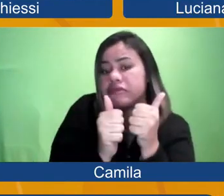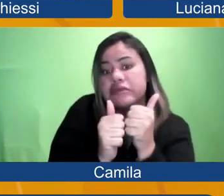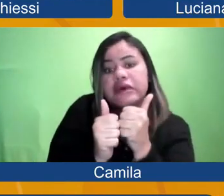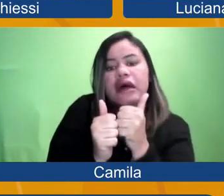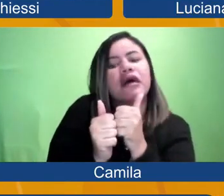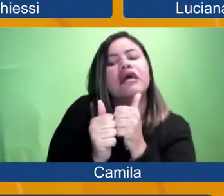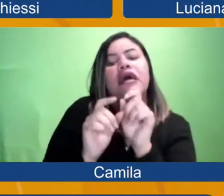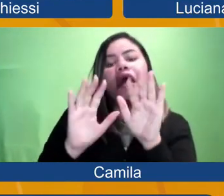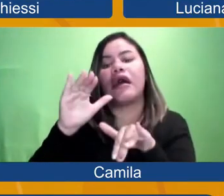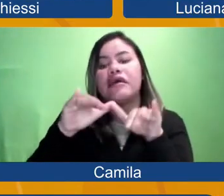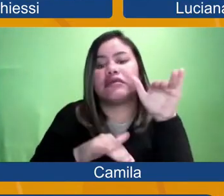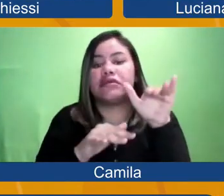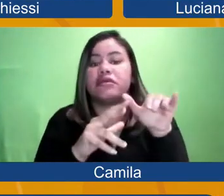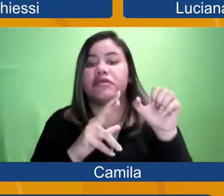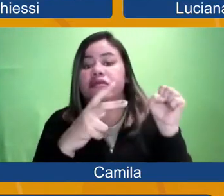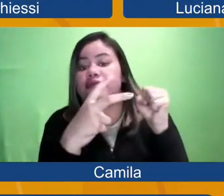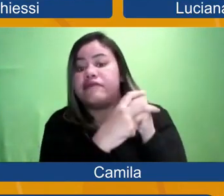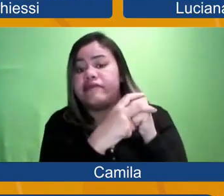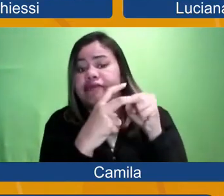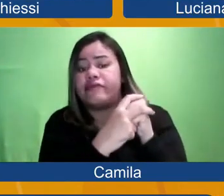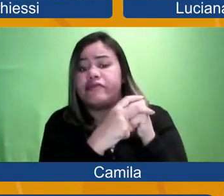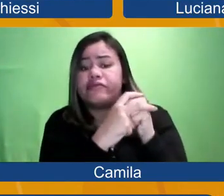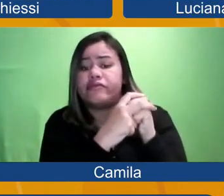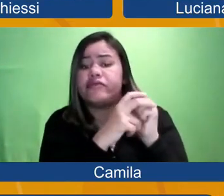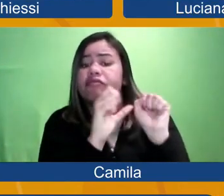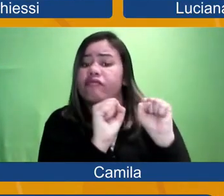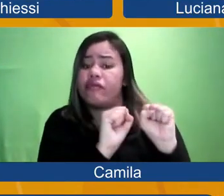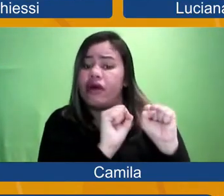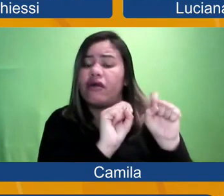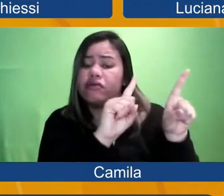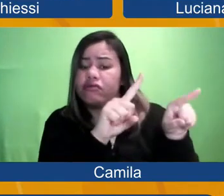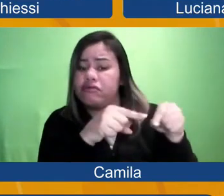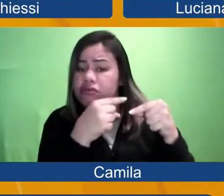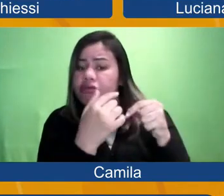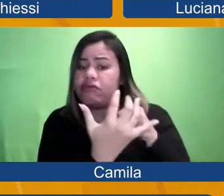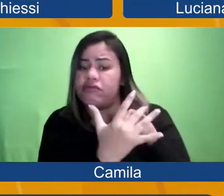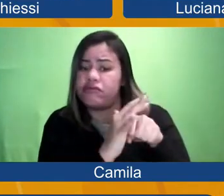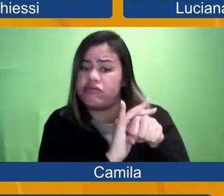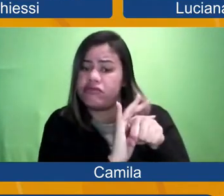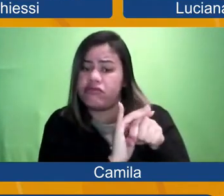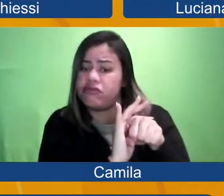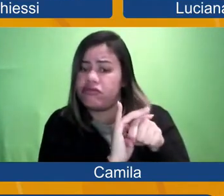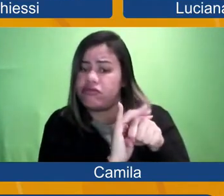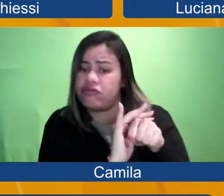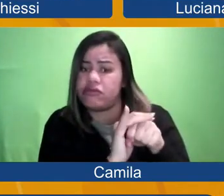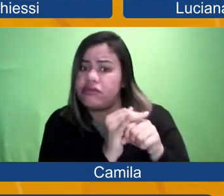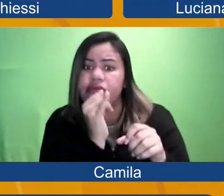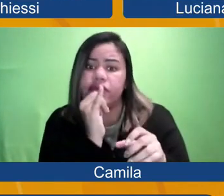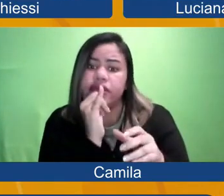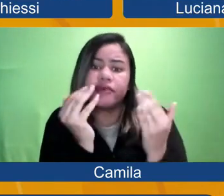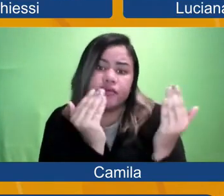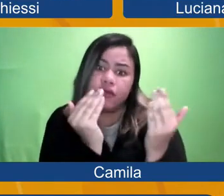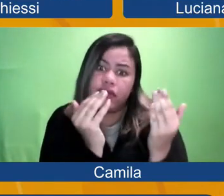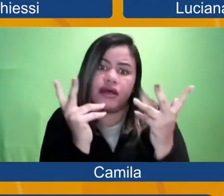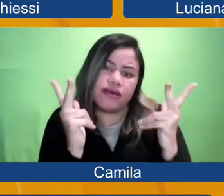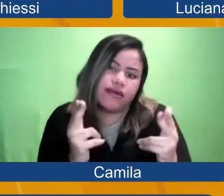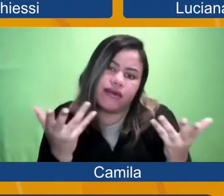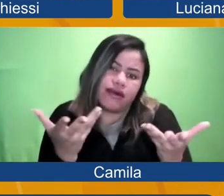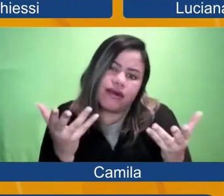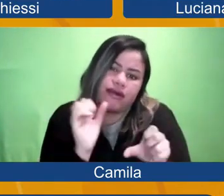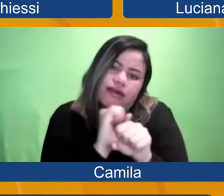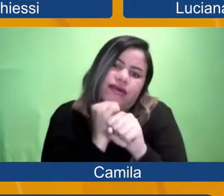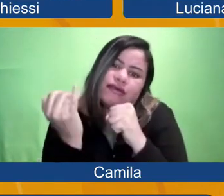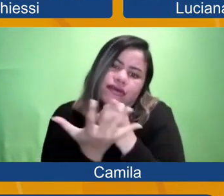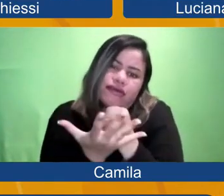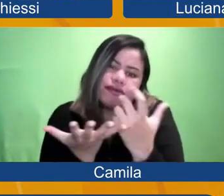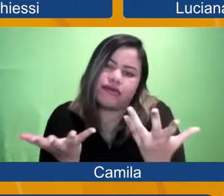vírus que vão, né, causar danos grandes, sei lá, tipo o coronavírus, né? Então a gente